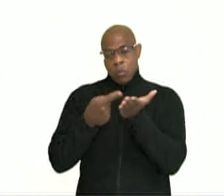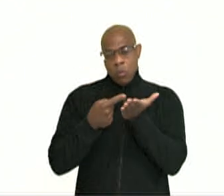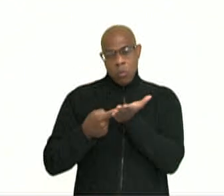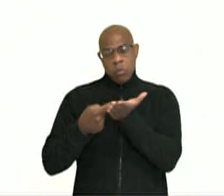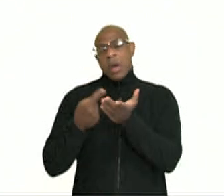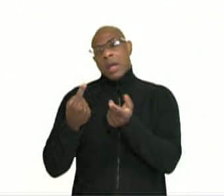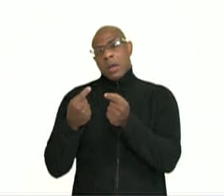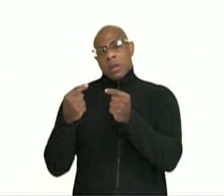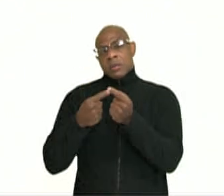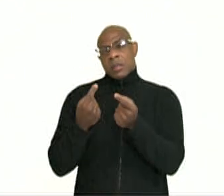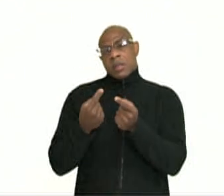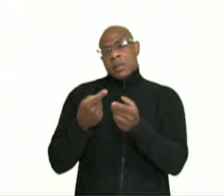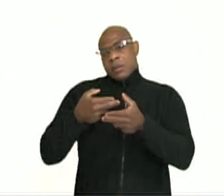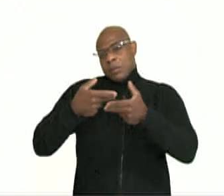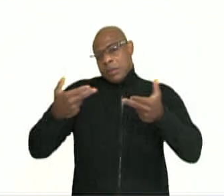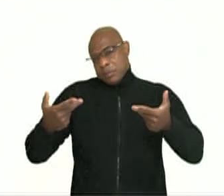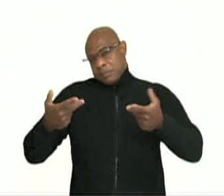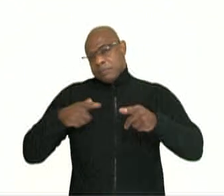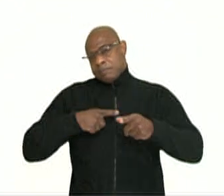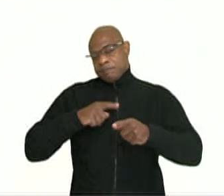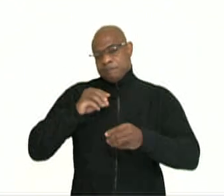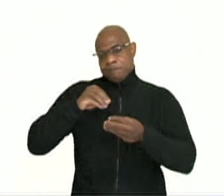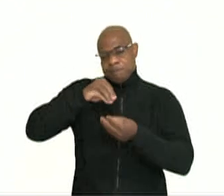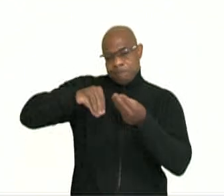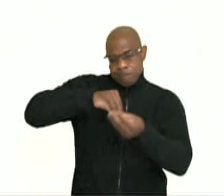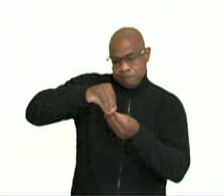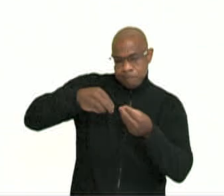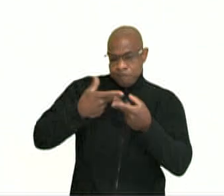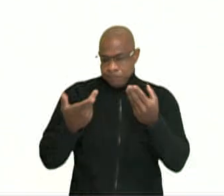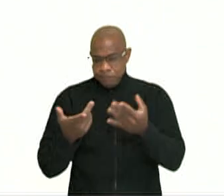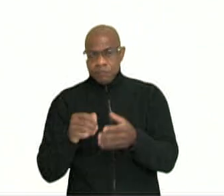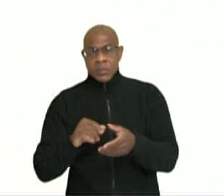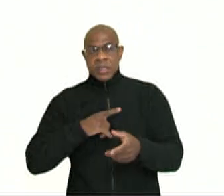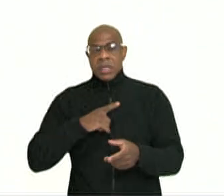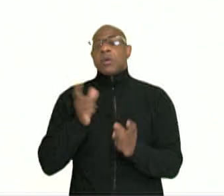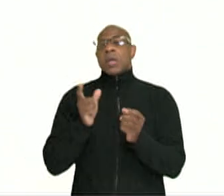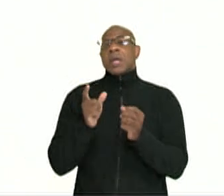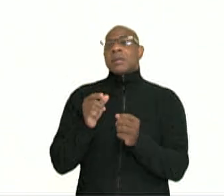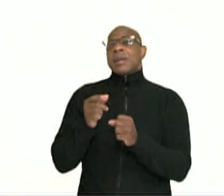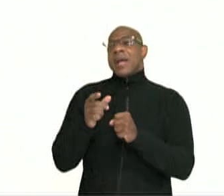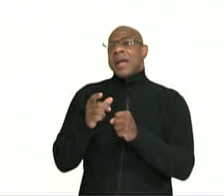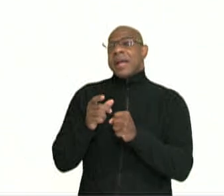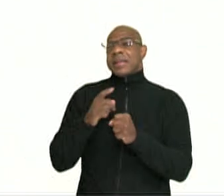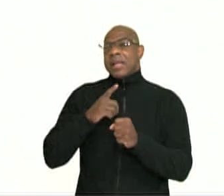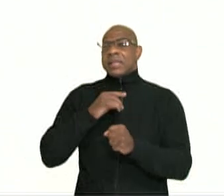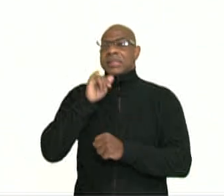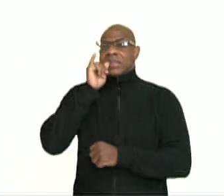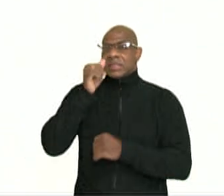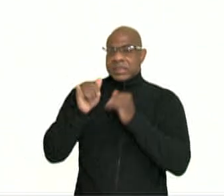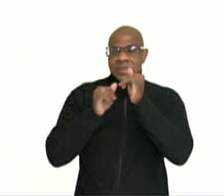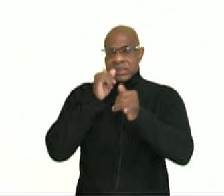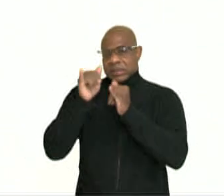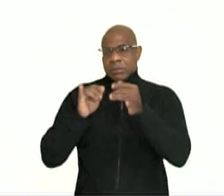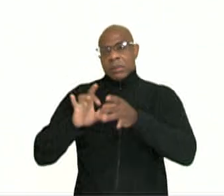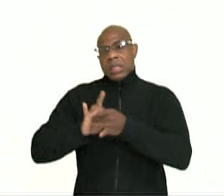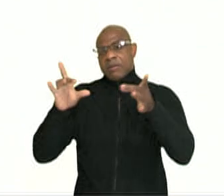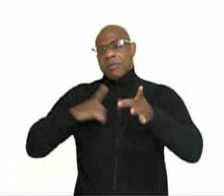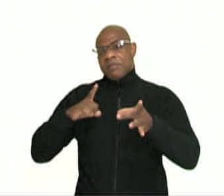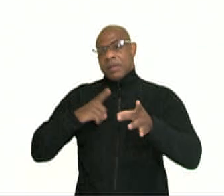gente sabe, lá na camada de valência, é onde estão os elétrons disponíveis para fazer as ligações químicas.